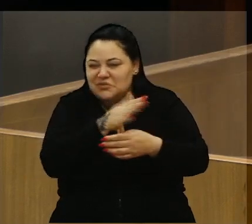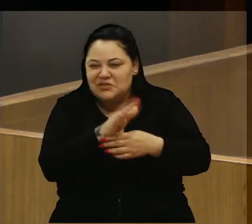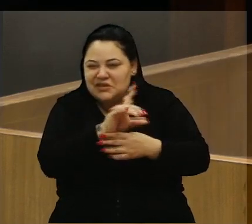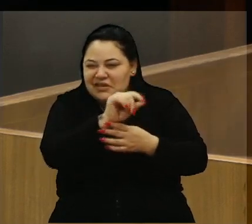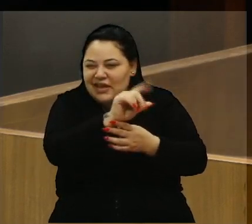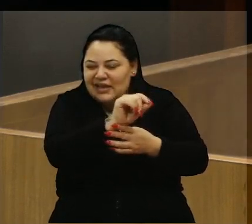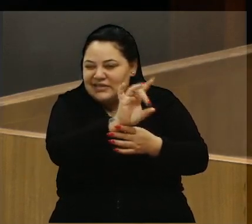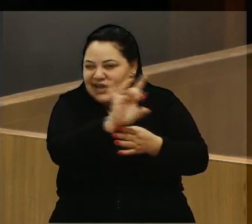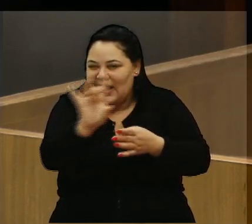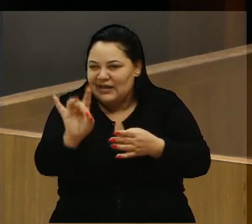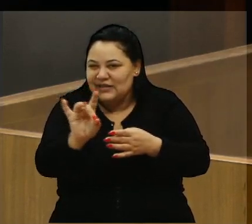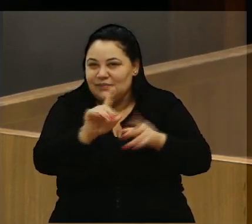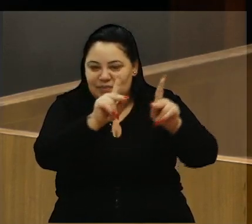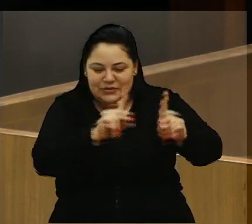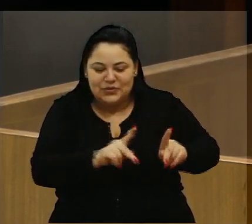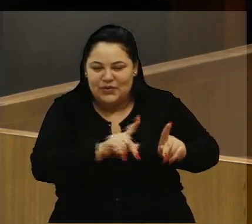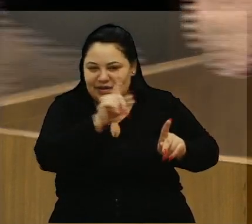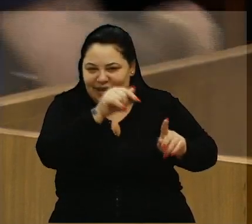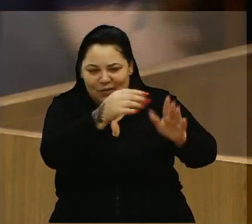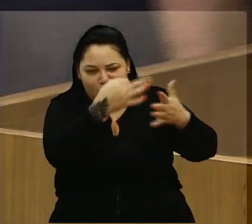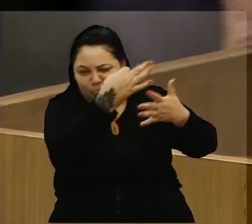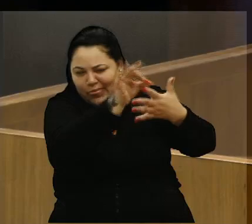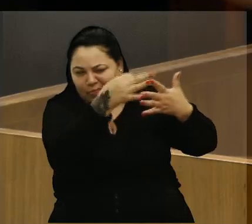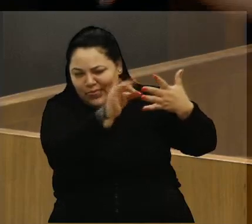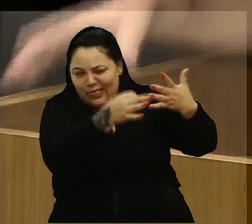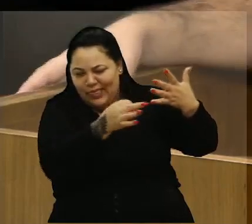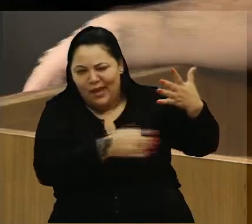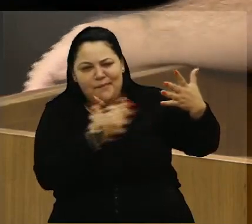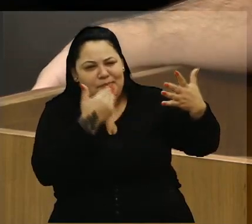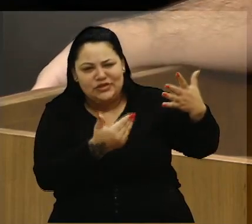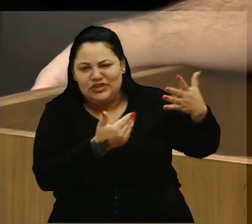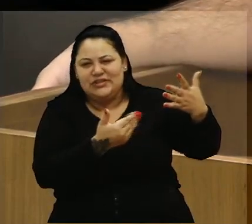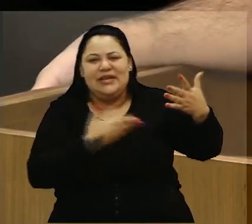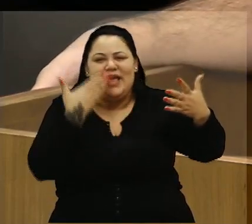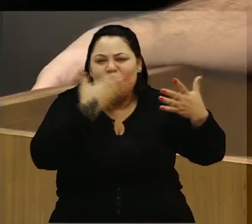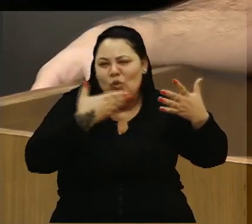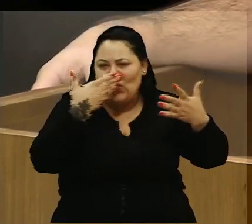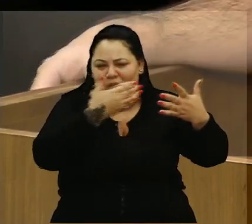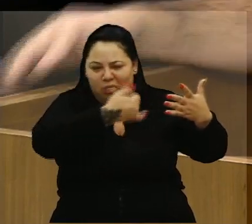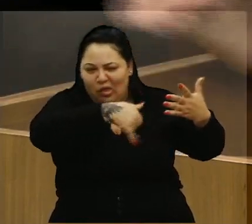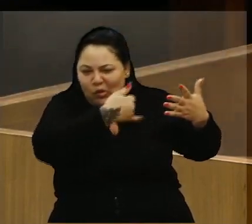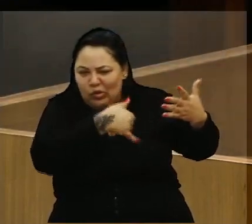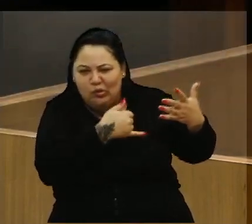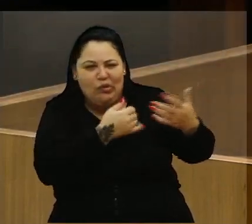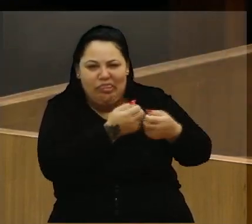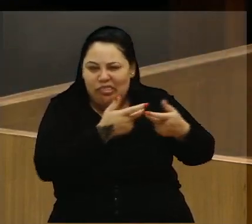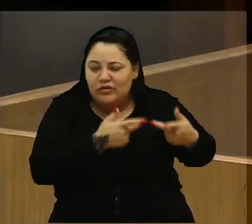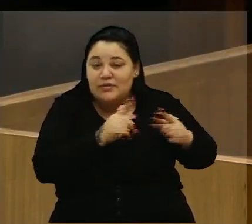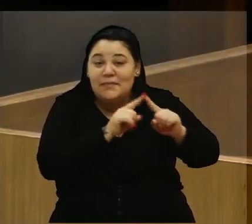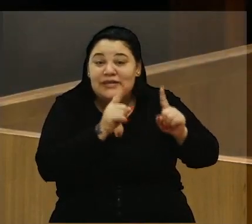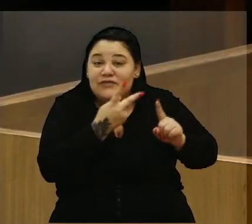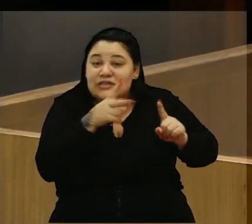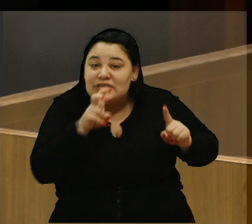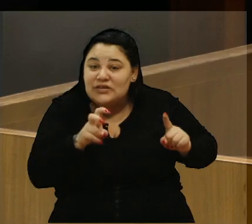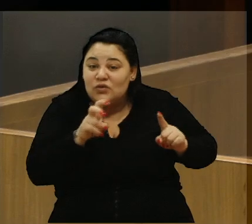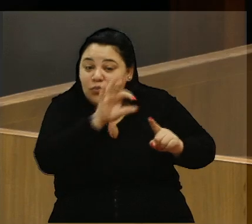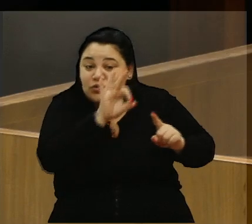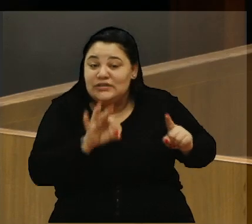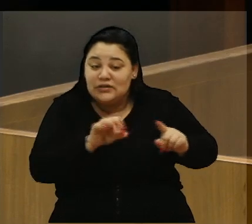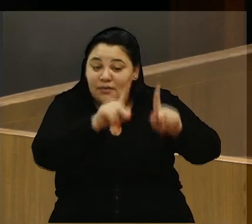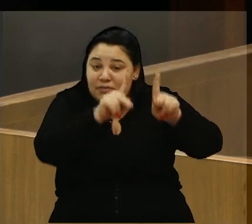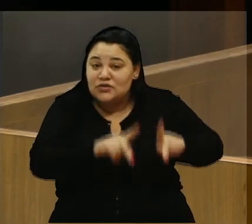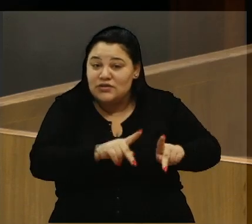por pessoa, né? Aquele check-up básico, triglicerídeos, diabetes, enfim. Mas 25% das pessoas fizeram seus